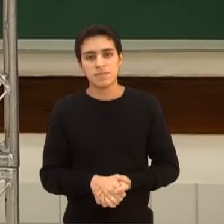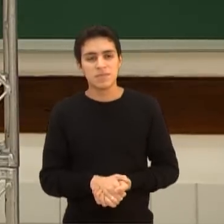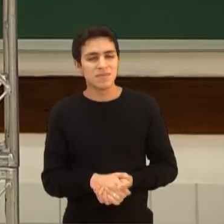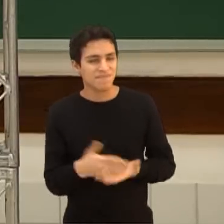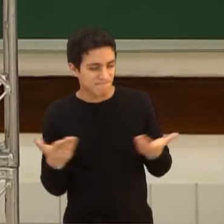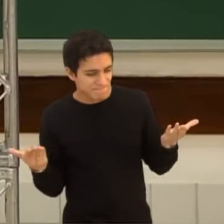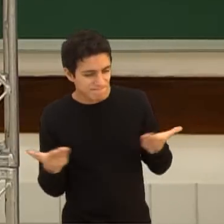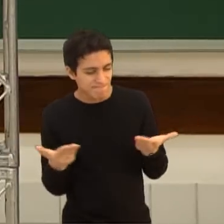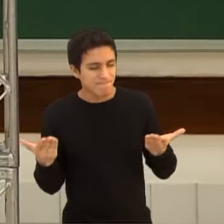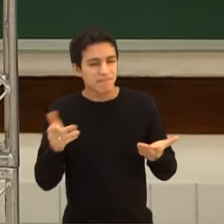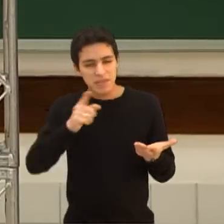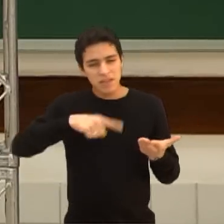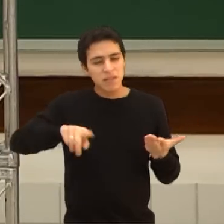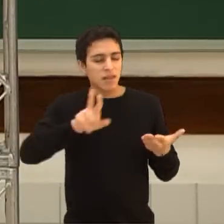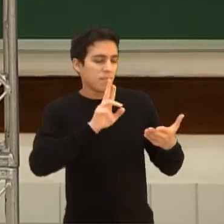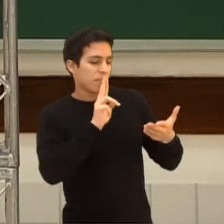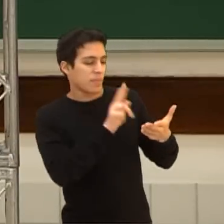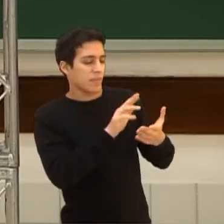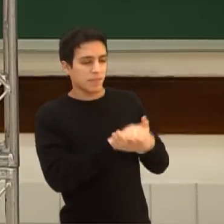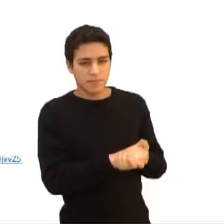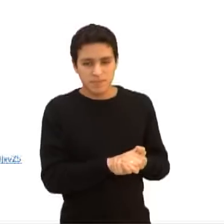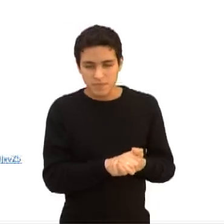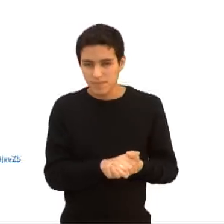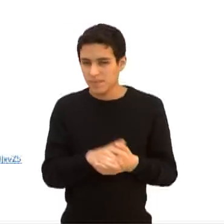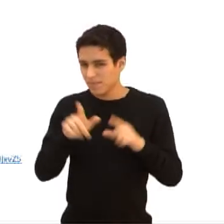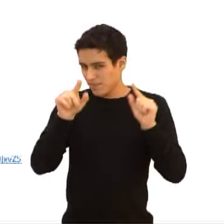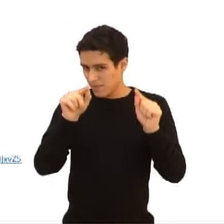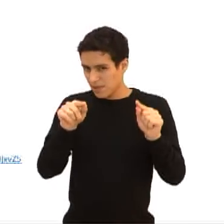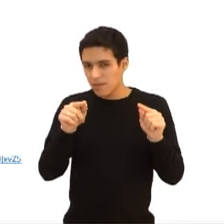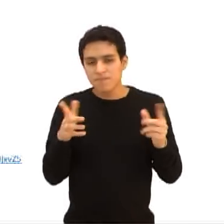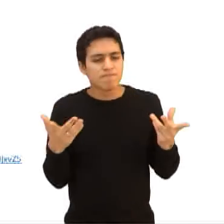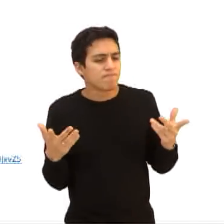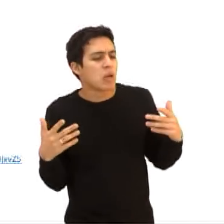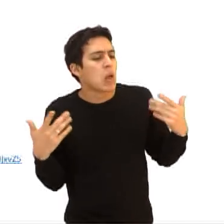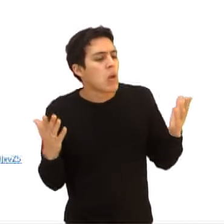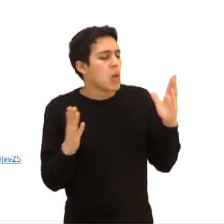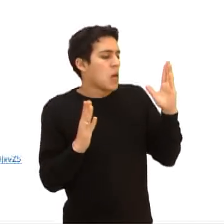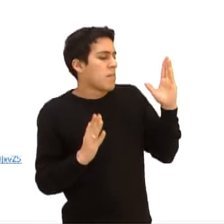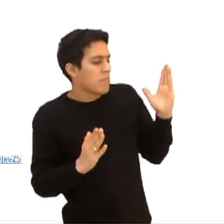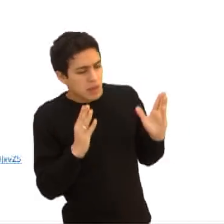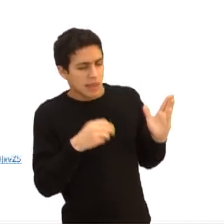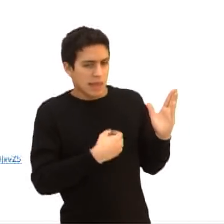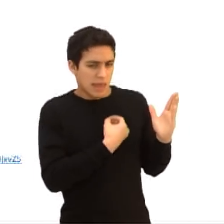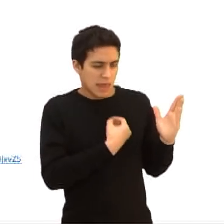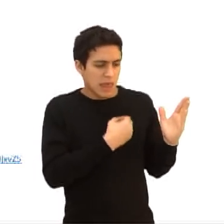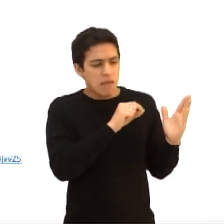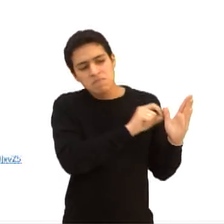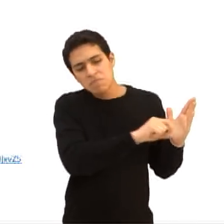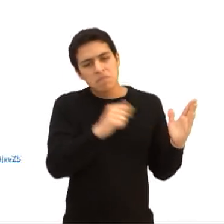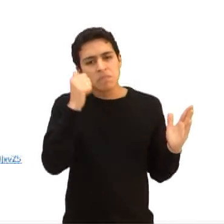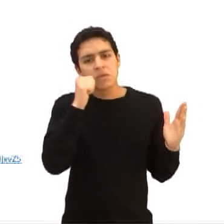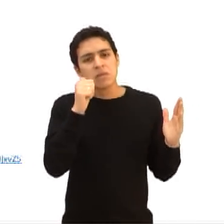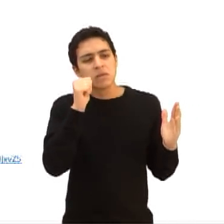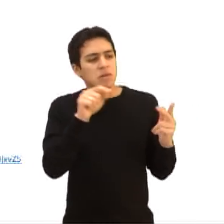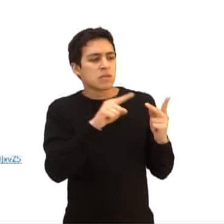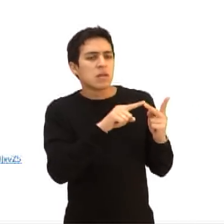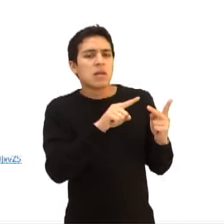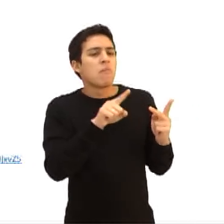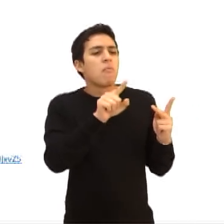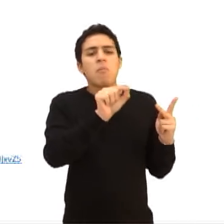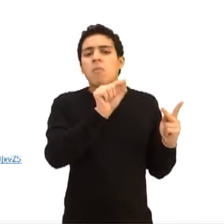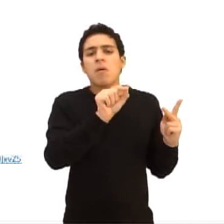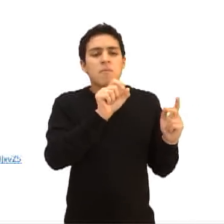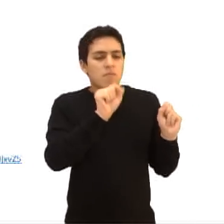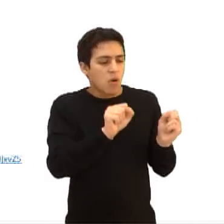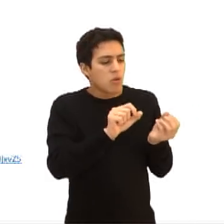Questão para você responder aí. A questão diz o seguinte: em que momento da vida a menina, né, ou a mulher, passa